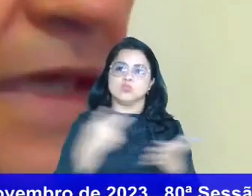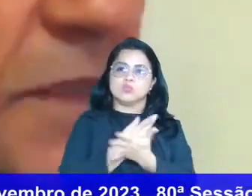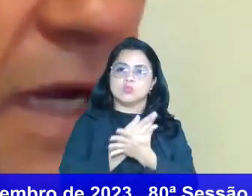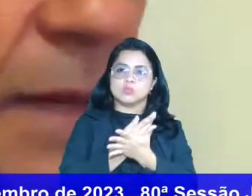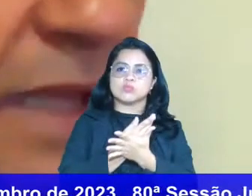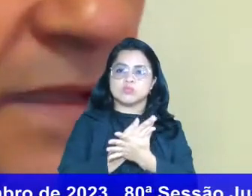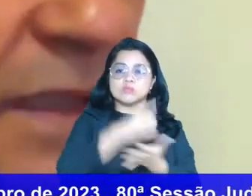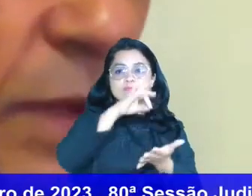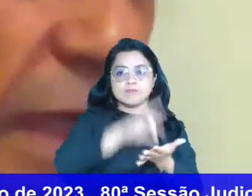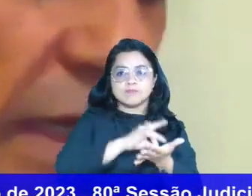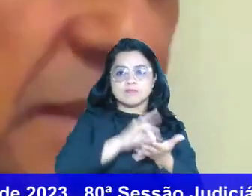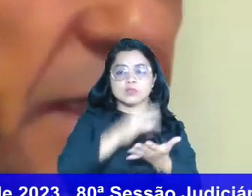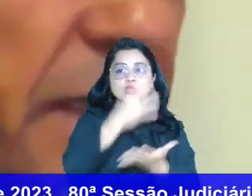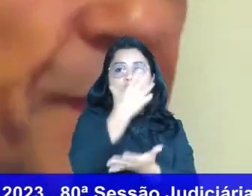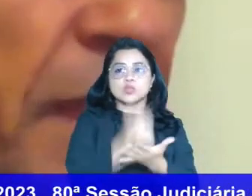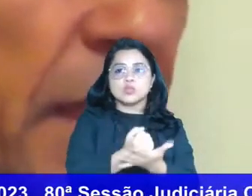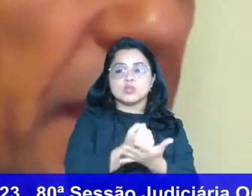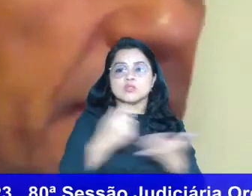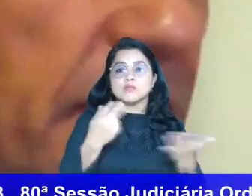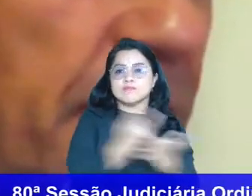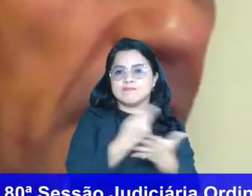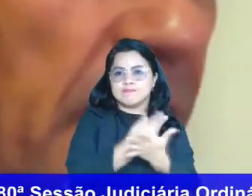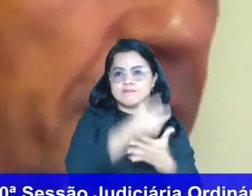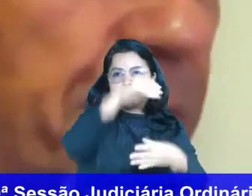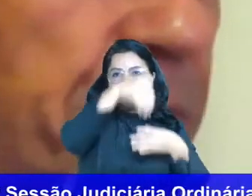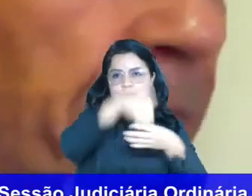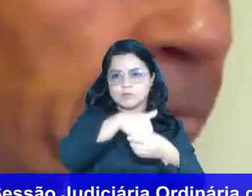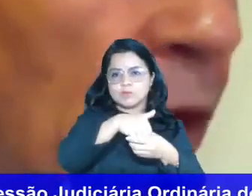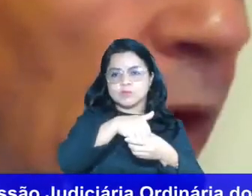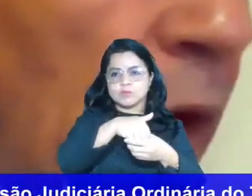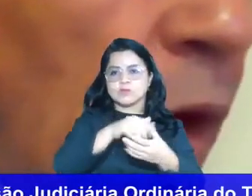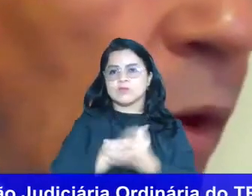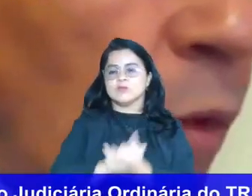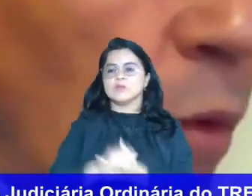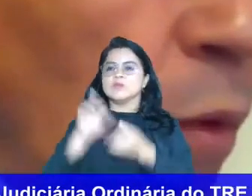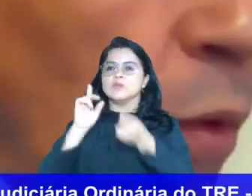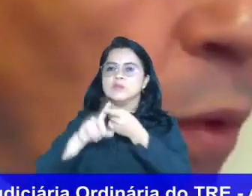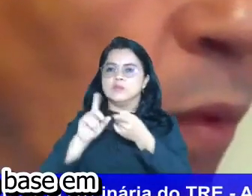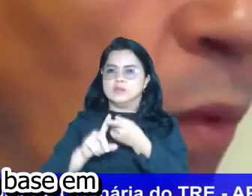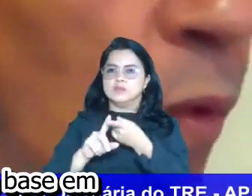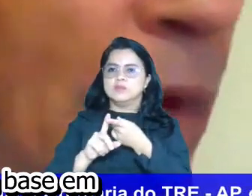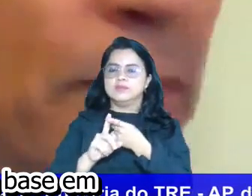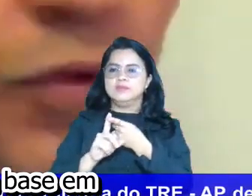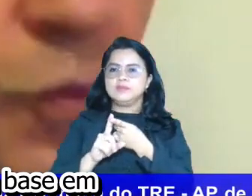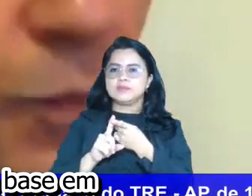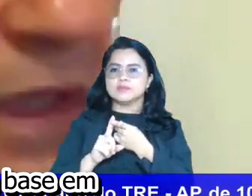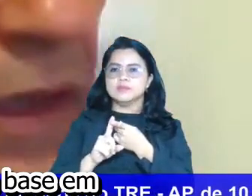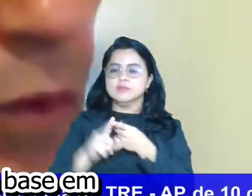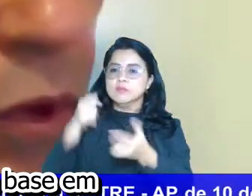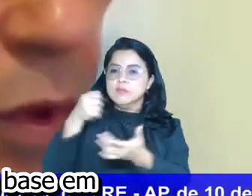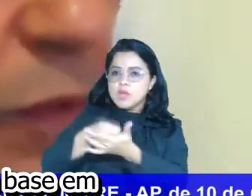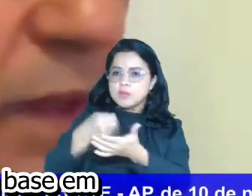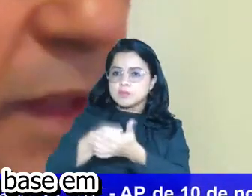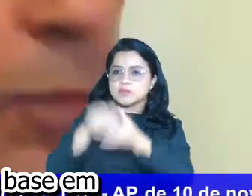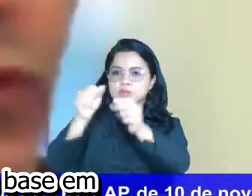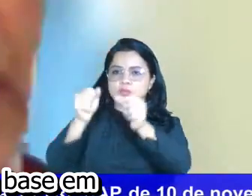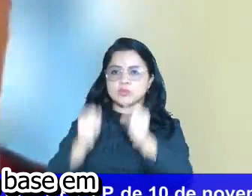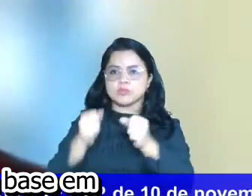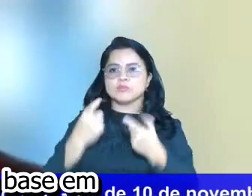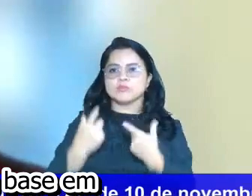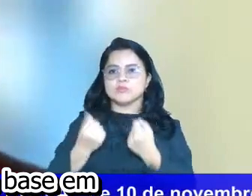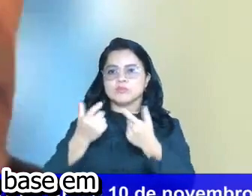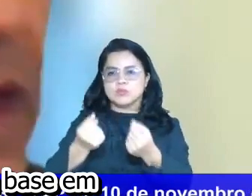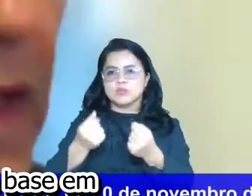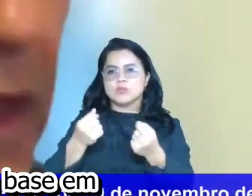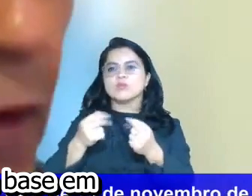é exatamente a captação ilícita e também o abuso do poder econômico. Então,